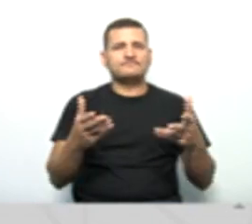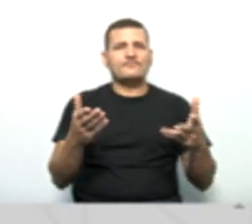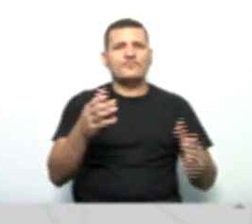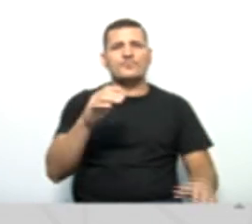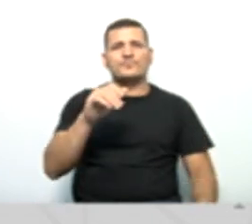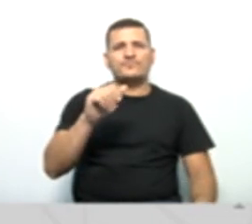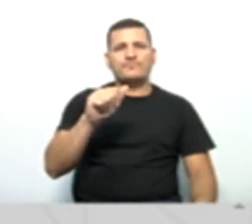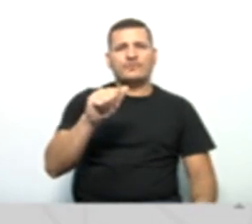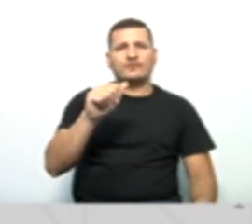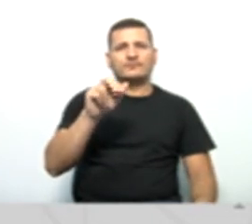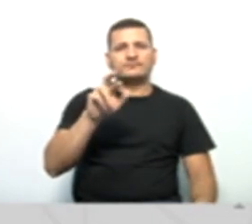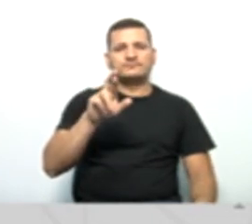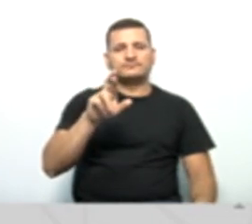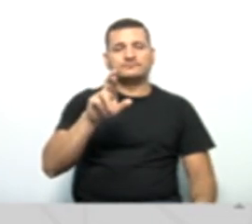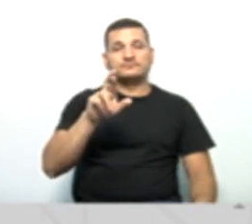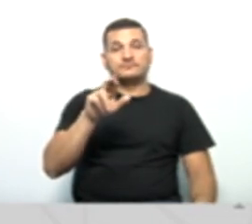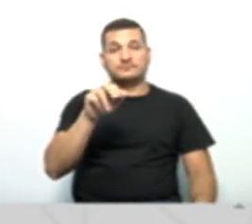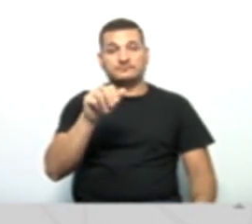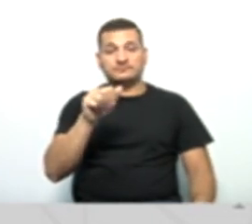array.